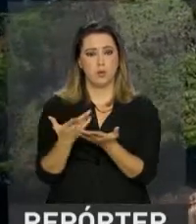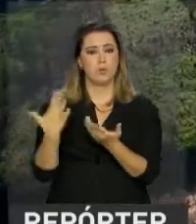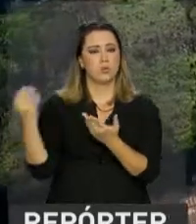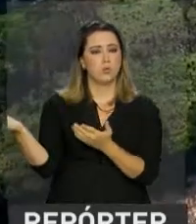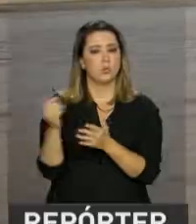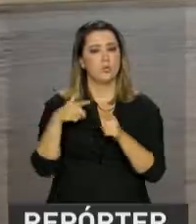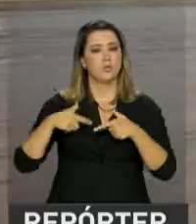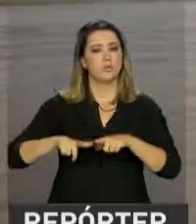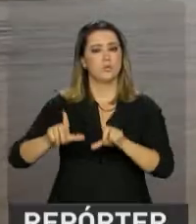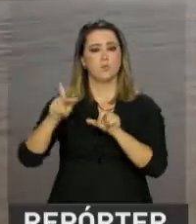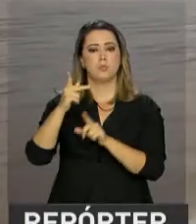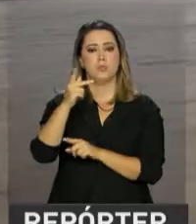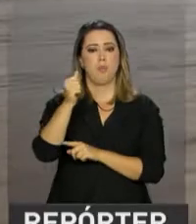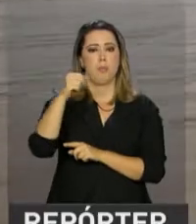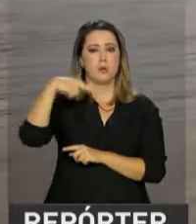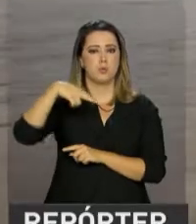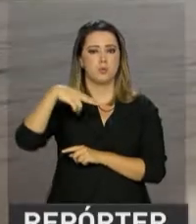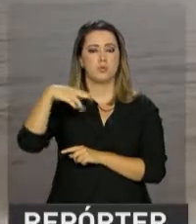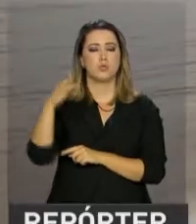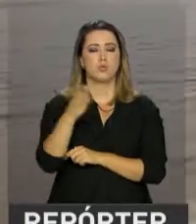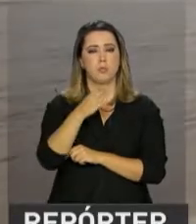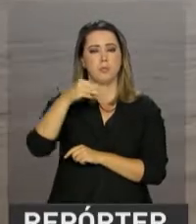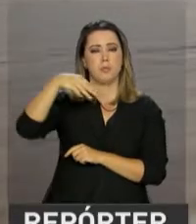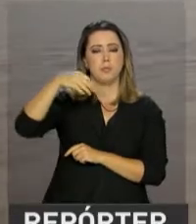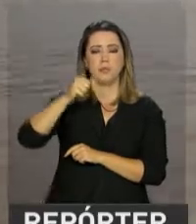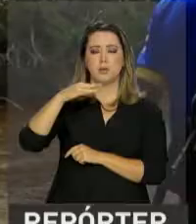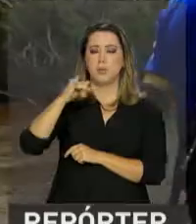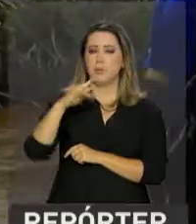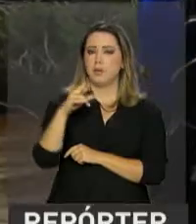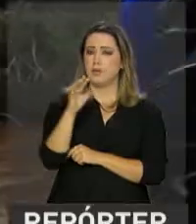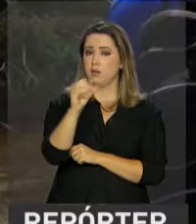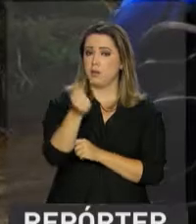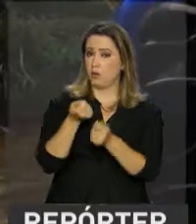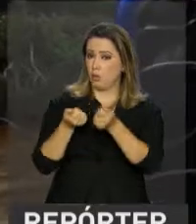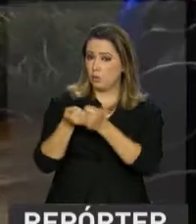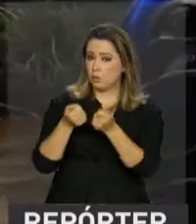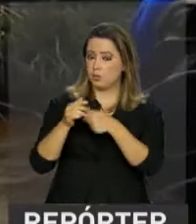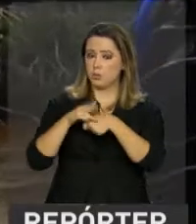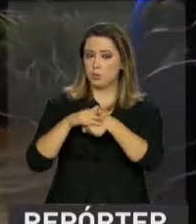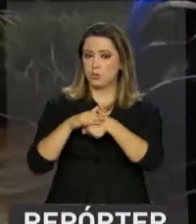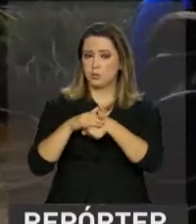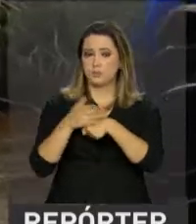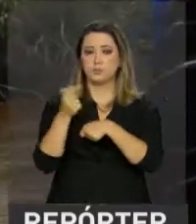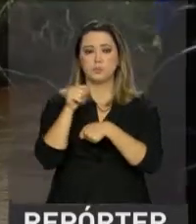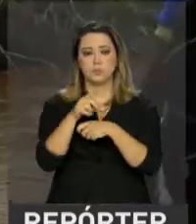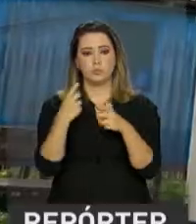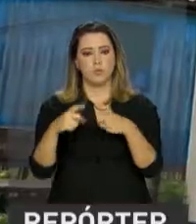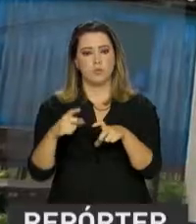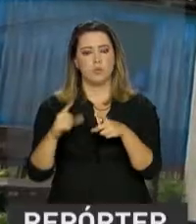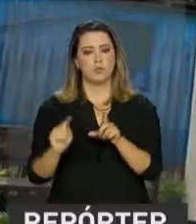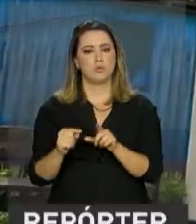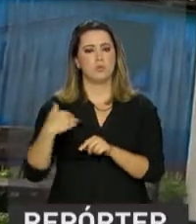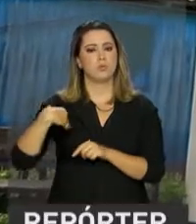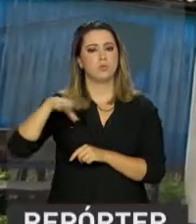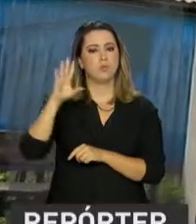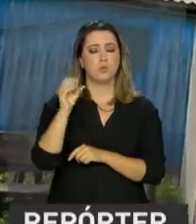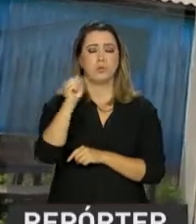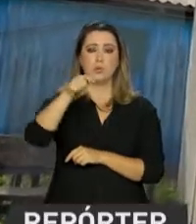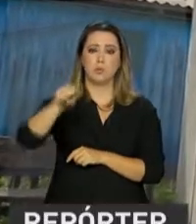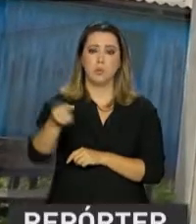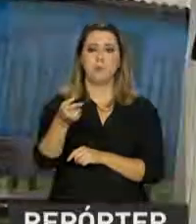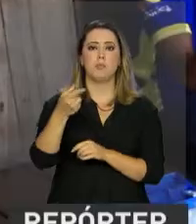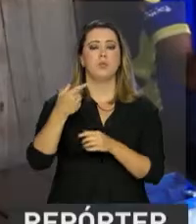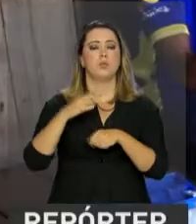organização panamericana de saúde pelo controle da doença em 2013 o município registrou mais de oito mil